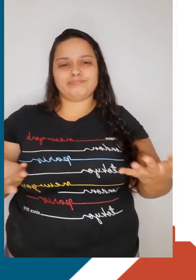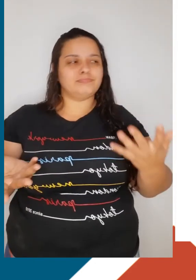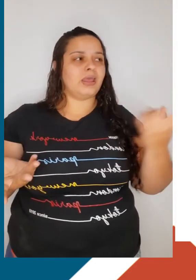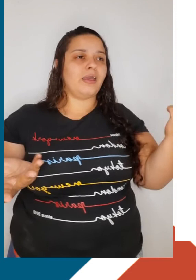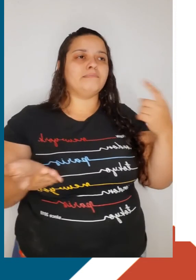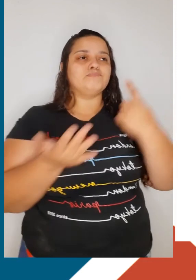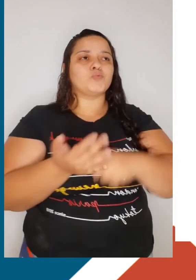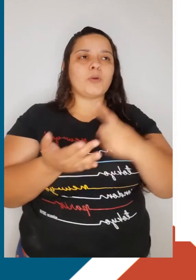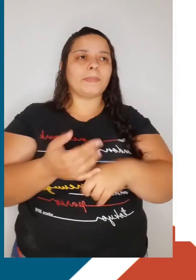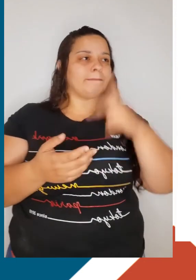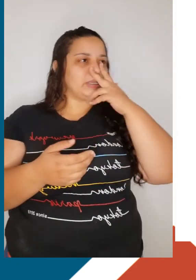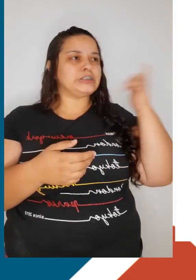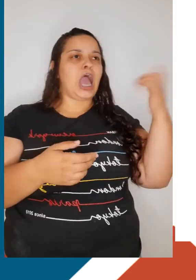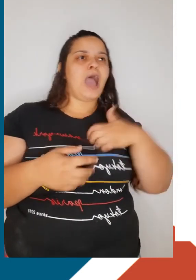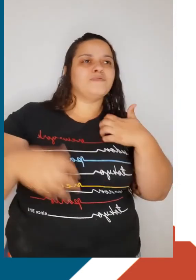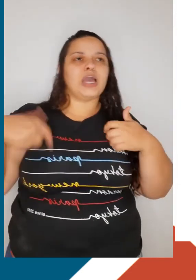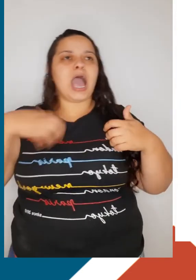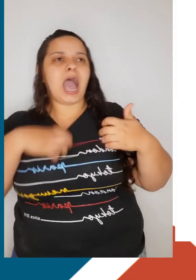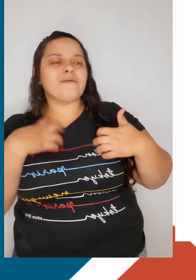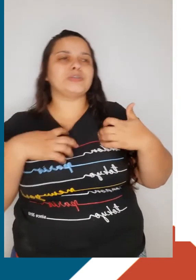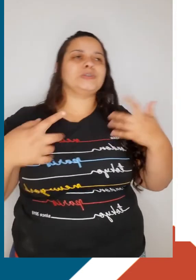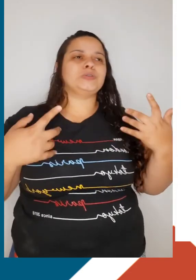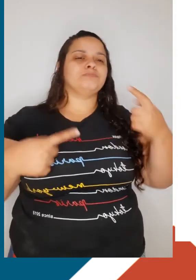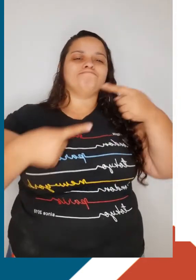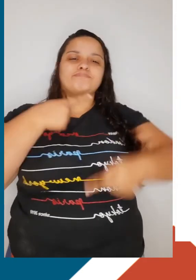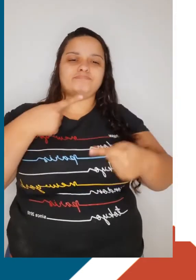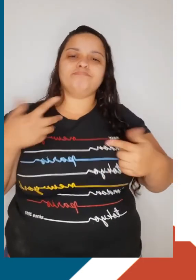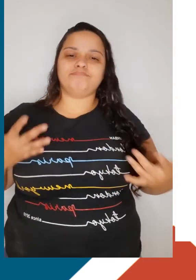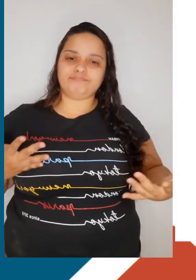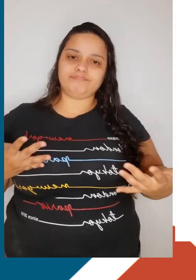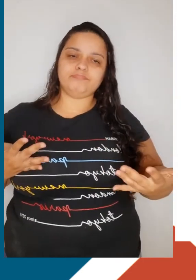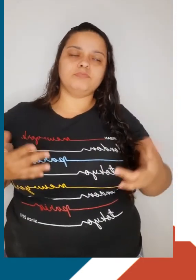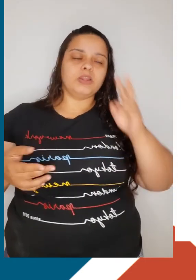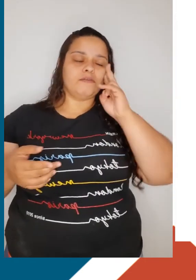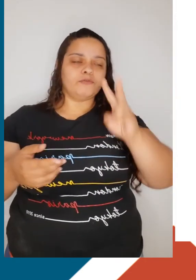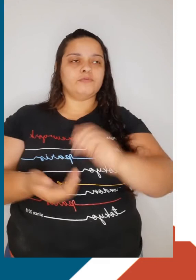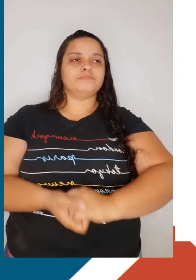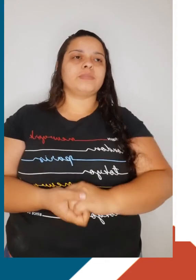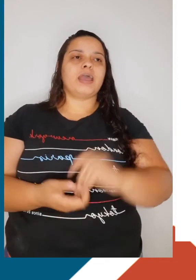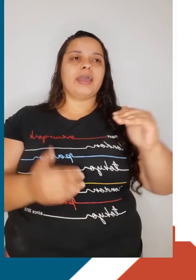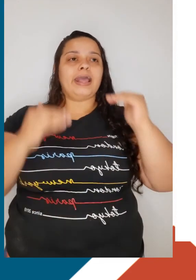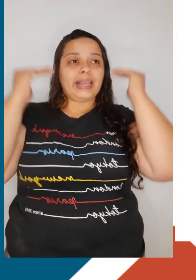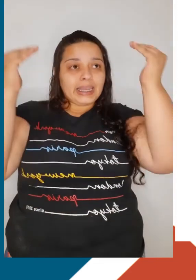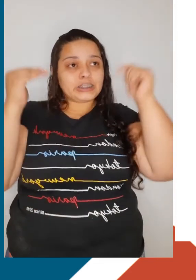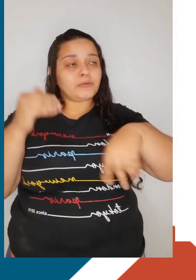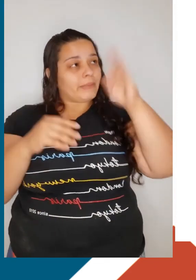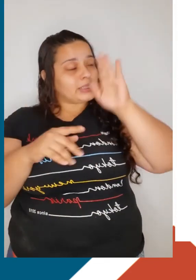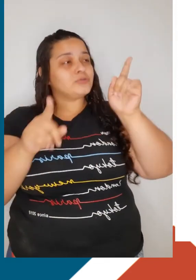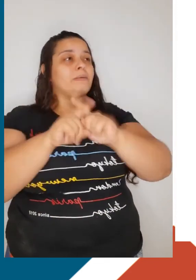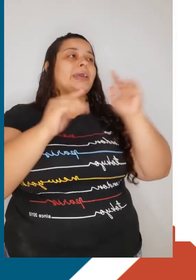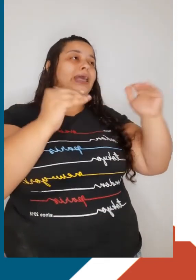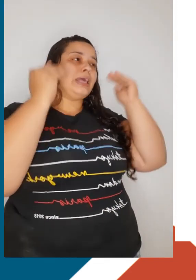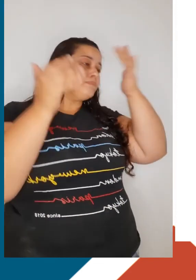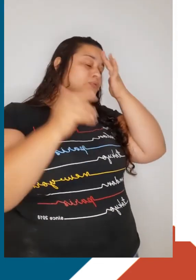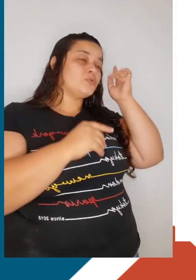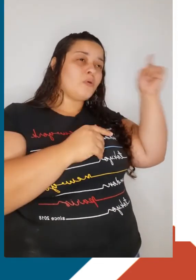chegada da família real, de todos os laços que foram construídos entre as elites do Brasil com a elite portuguesa, isso